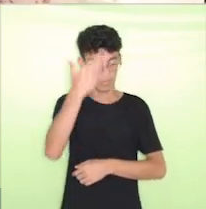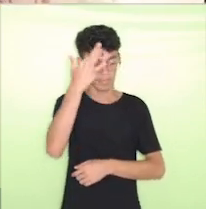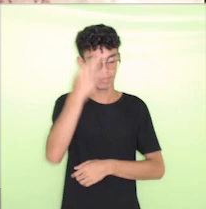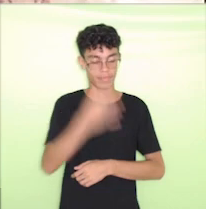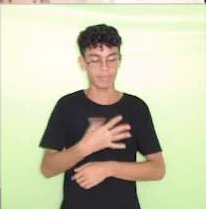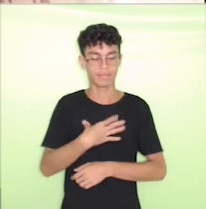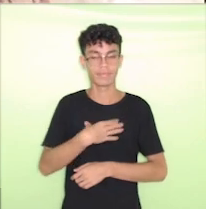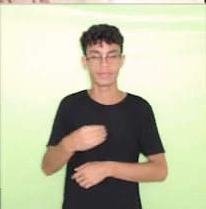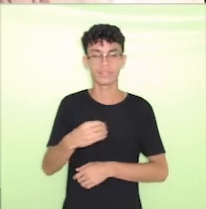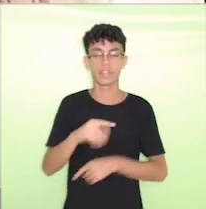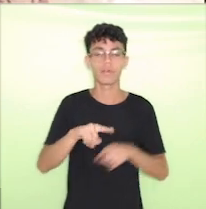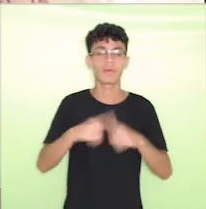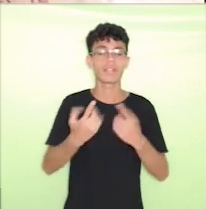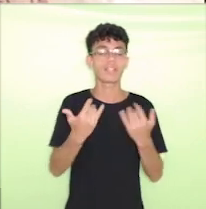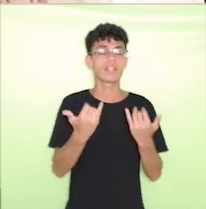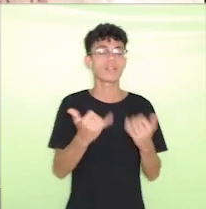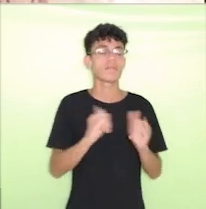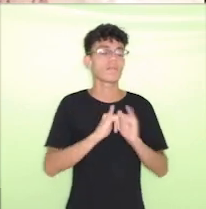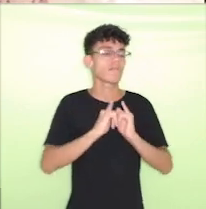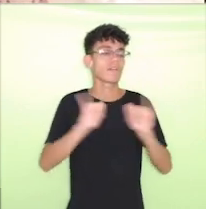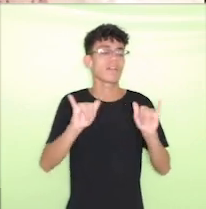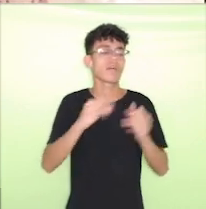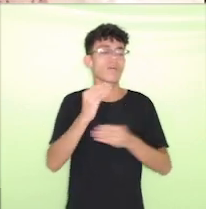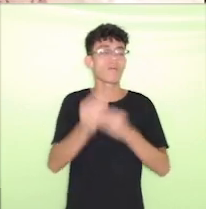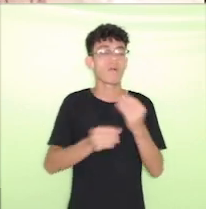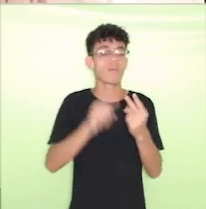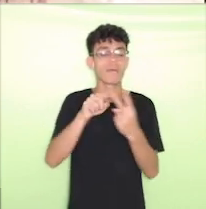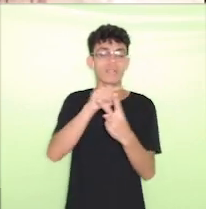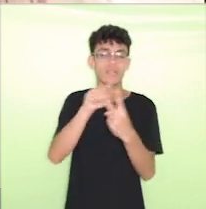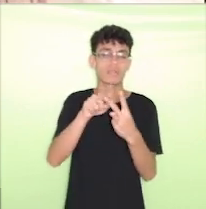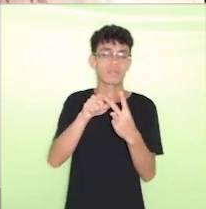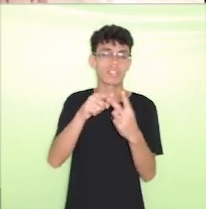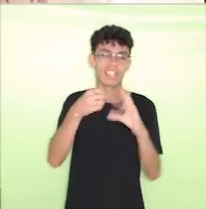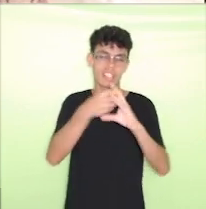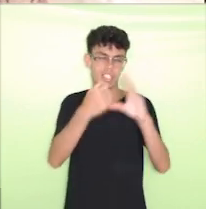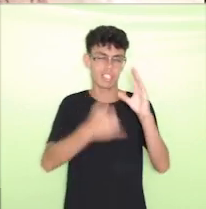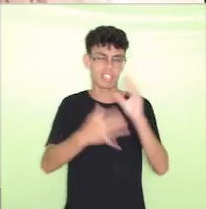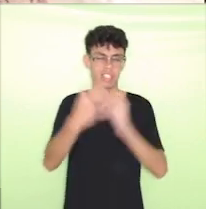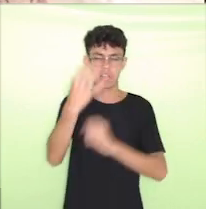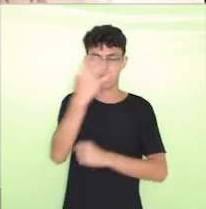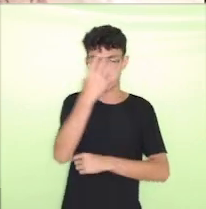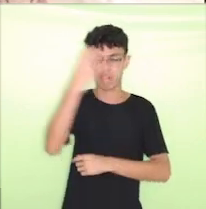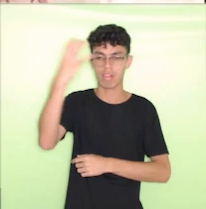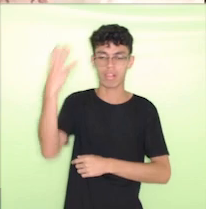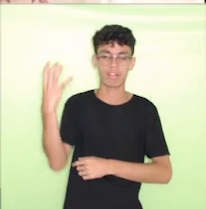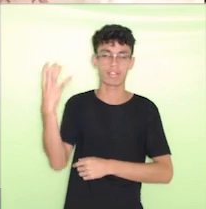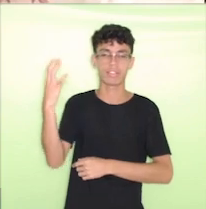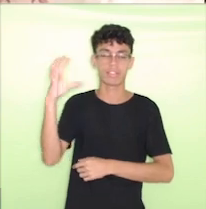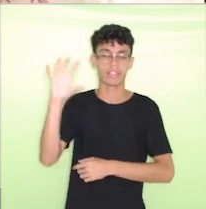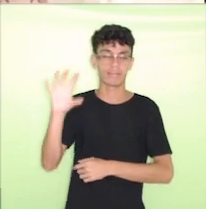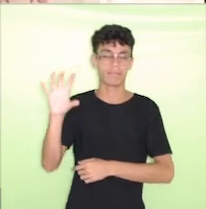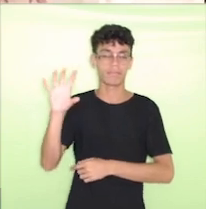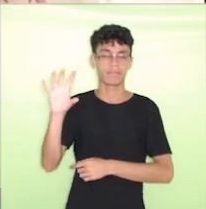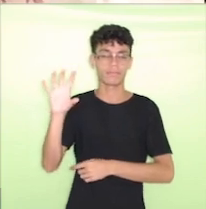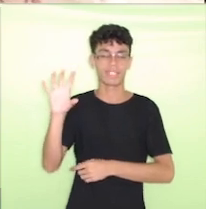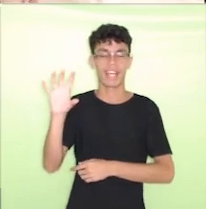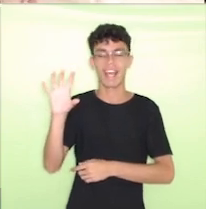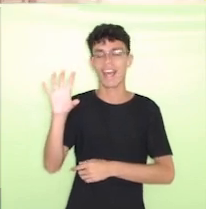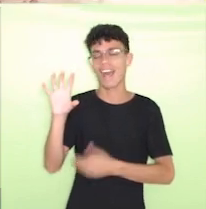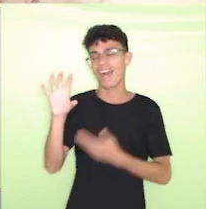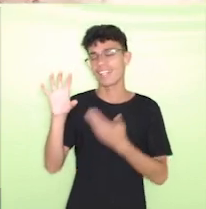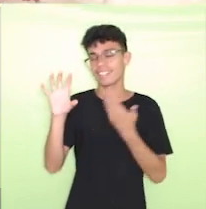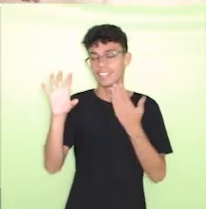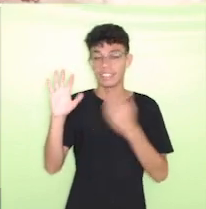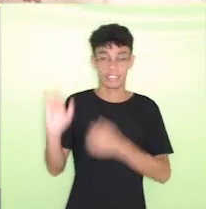compreendo. Mas me diz, como eram essas pequenas coisas na aparência? Isso